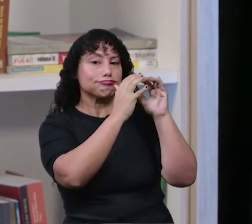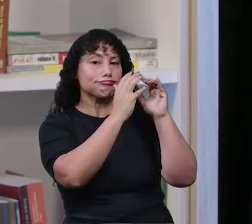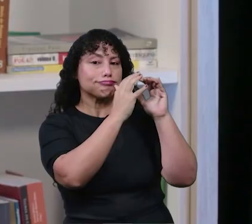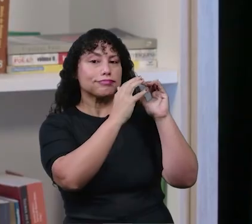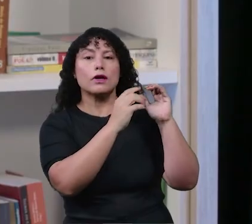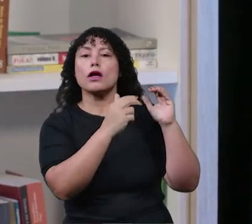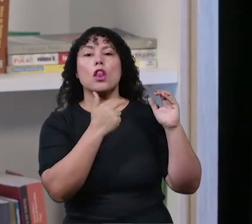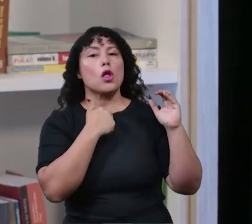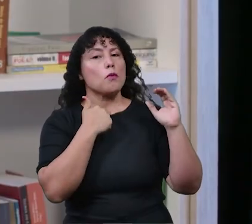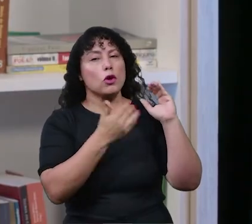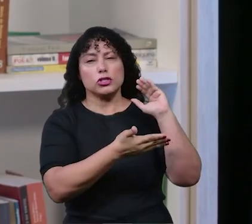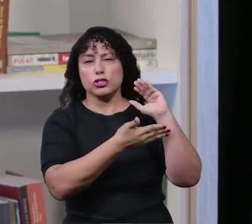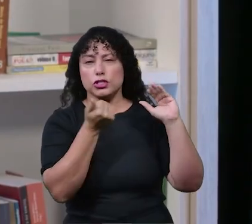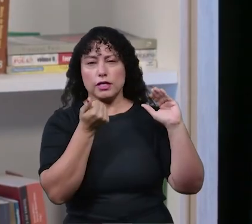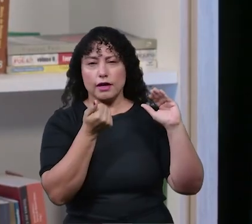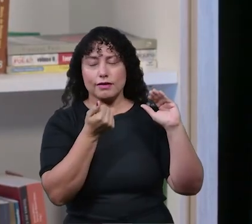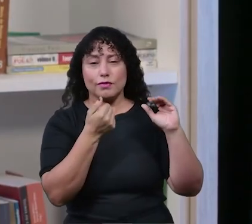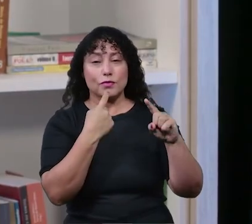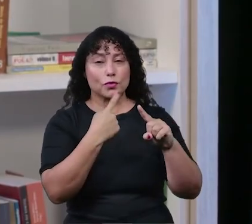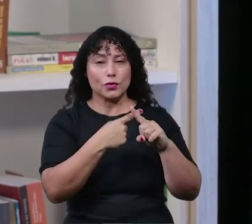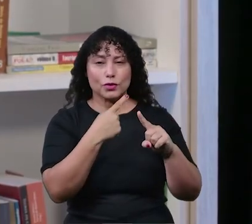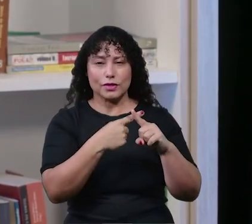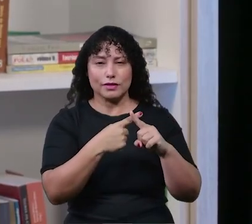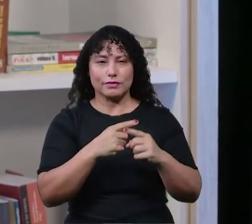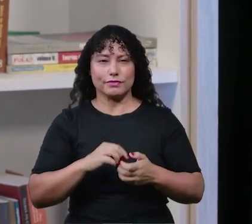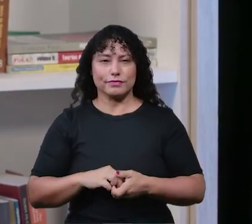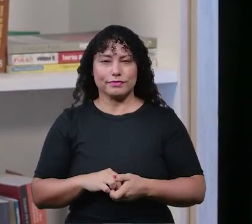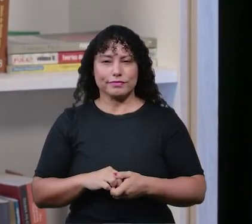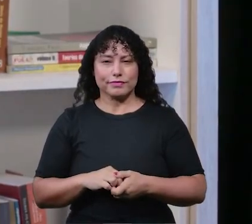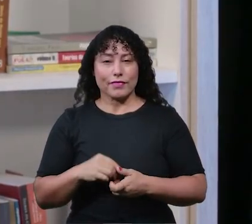E essa a gente não pode retirar. Por quê?